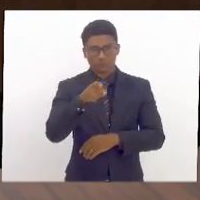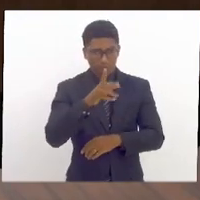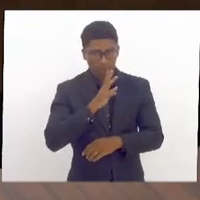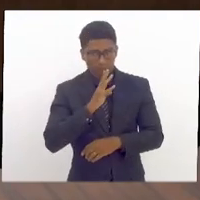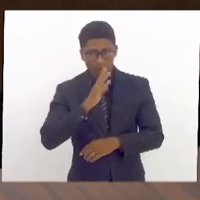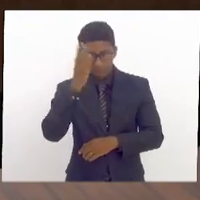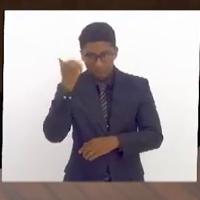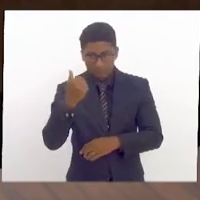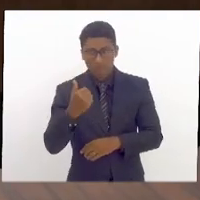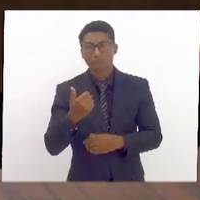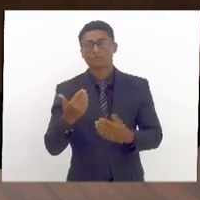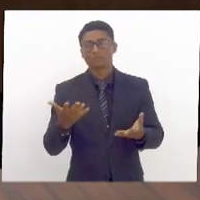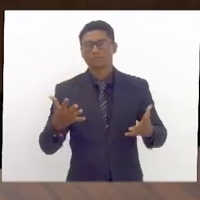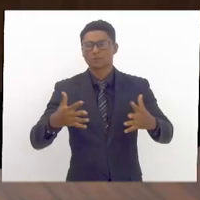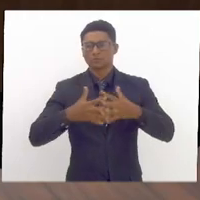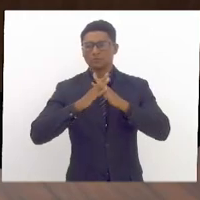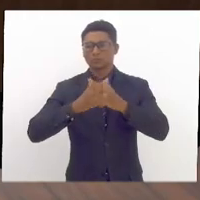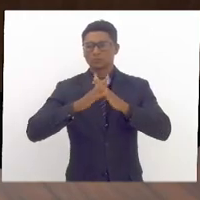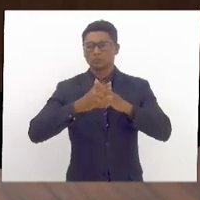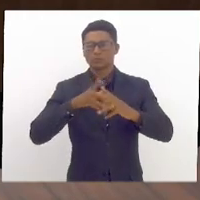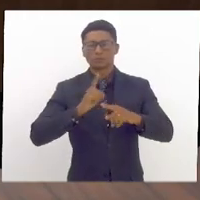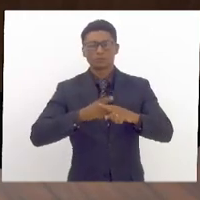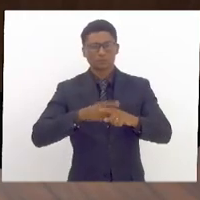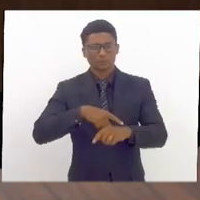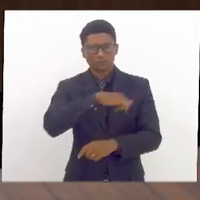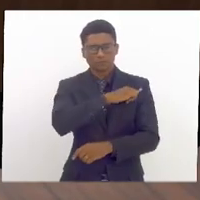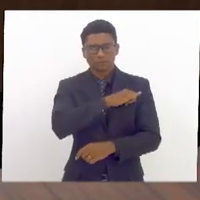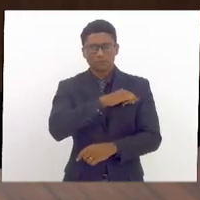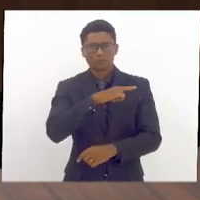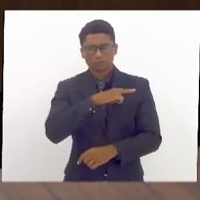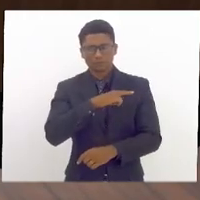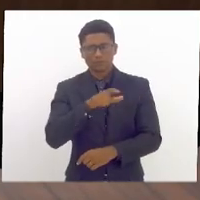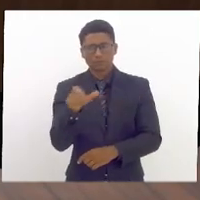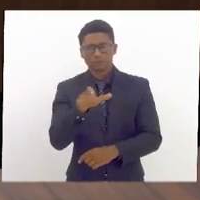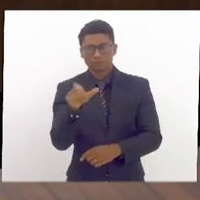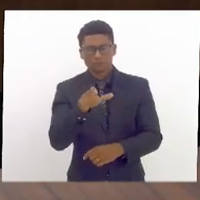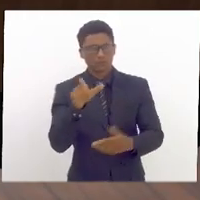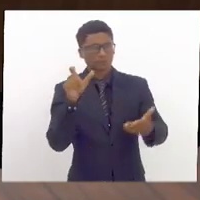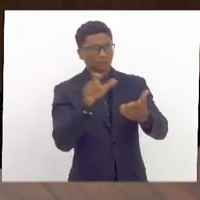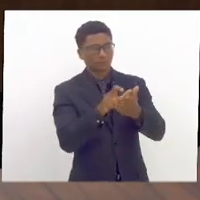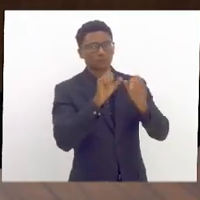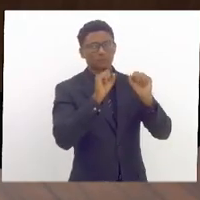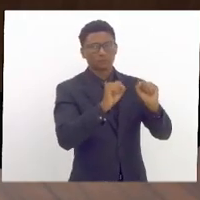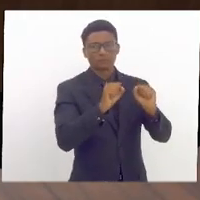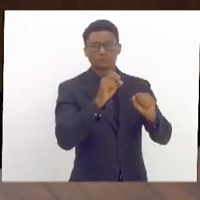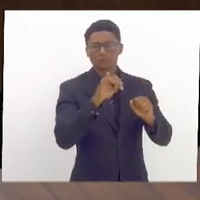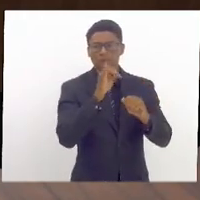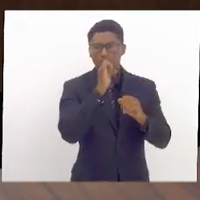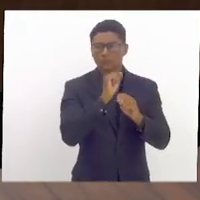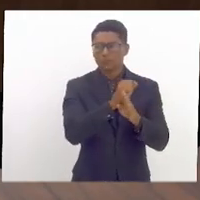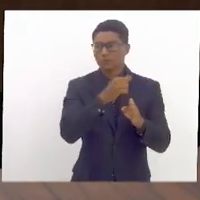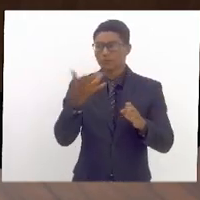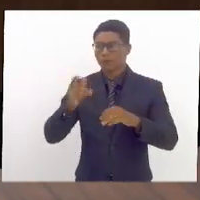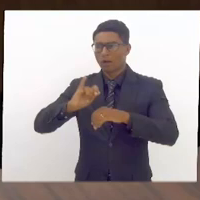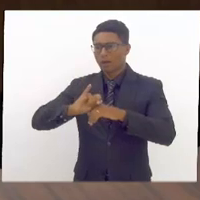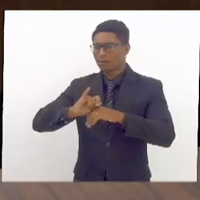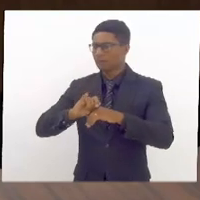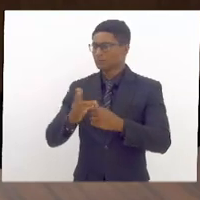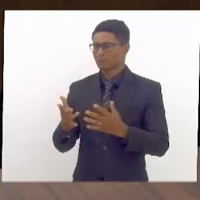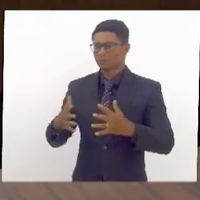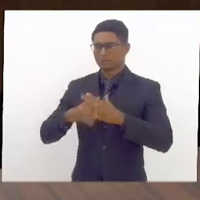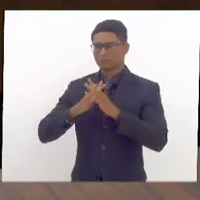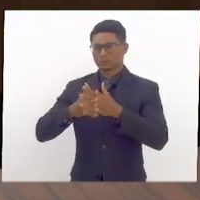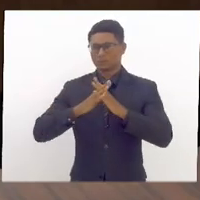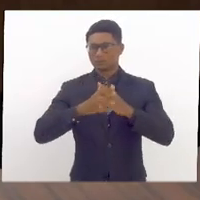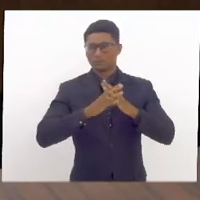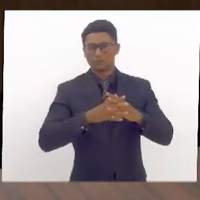Social. Aí, se ele se desloca no Rio e tem um passe livre municipal, ele pode certas coisas, se o tratamento já é fora da capital. Ou seja, é uma confusão muito grande. A